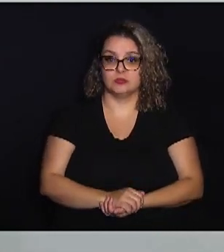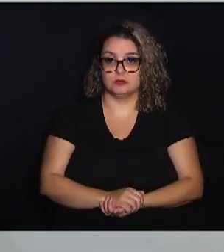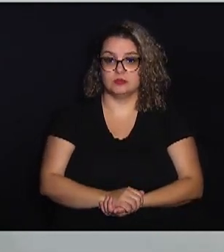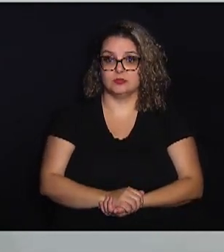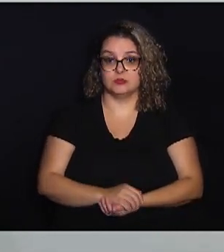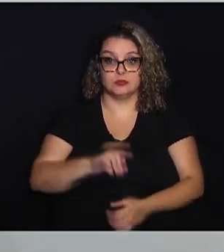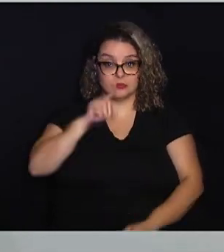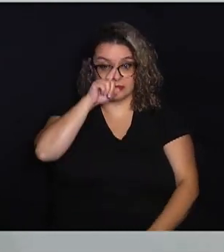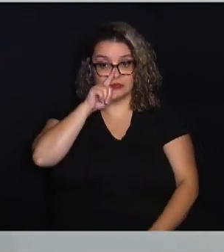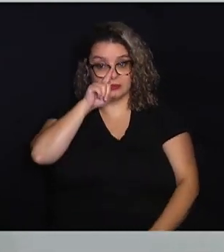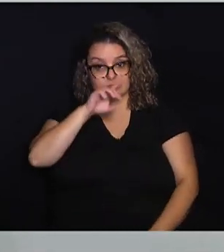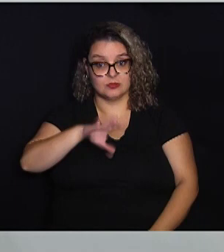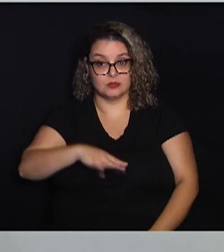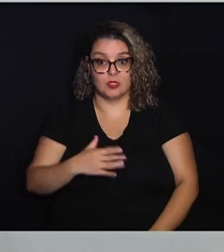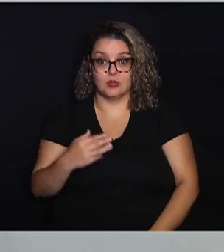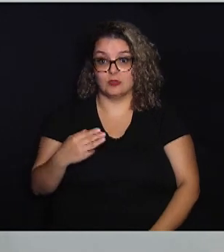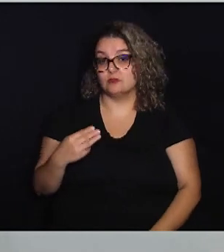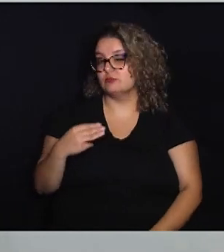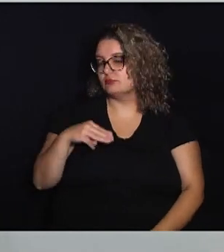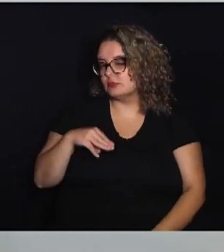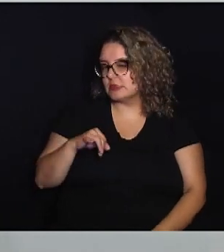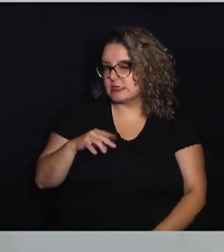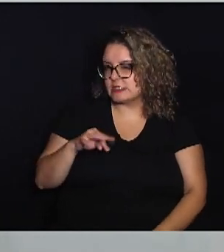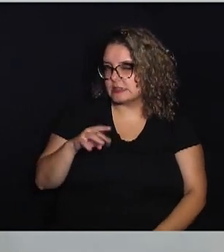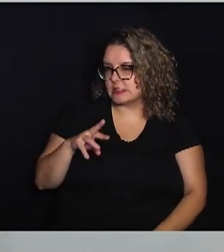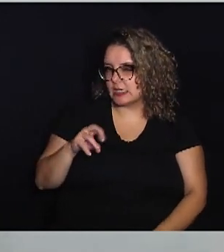aventura, mistério, ficção.